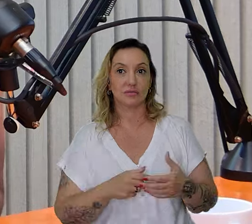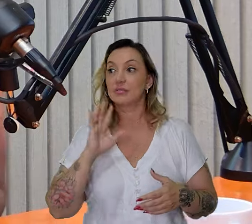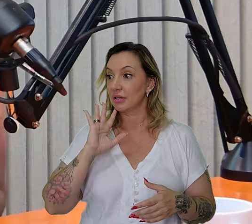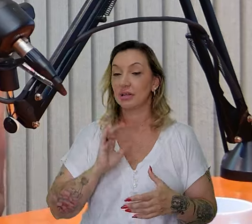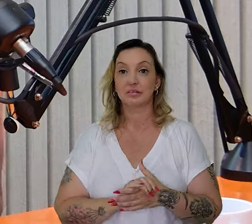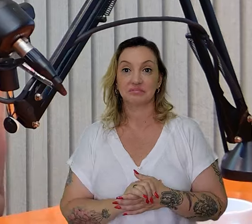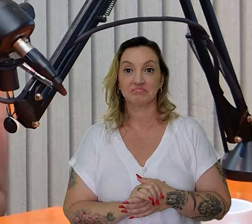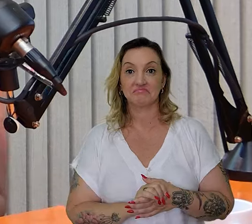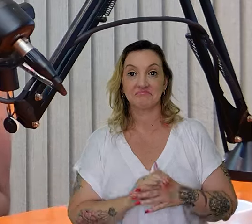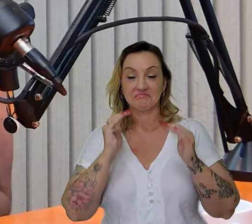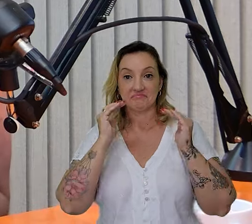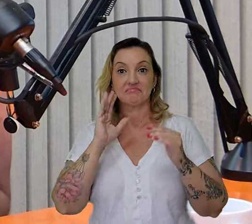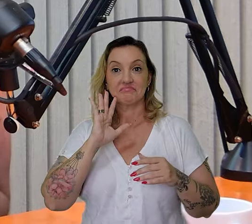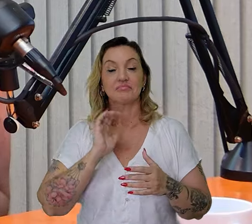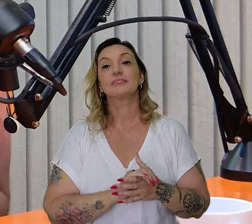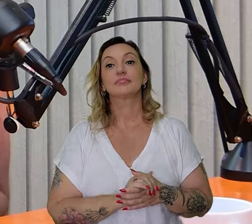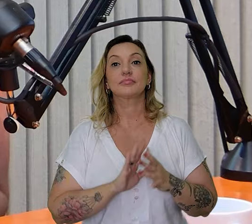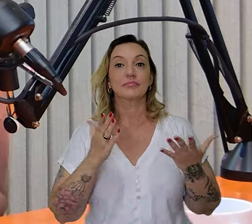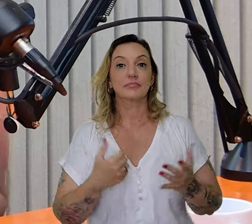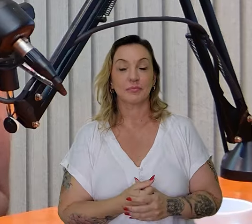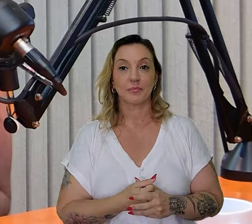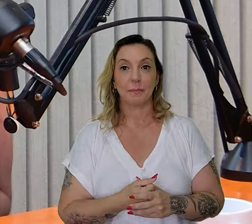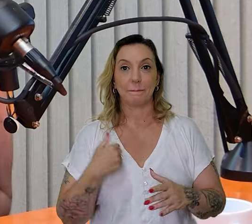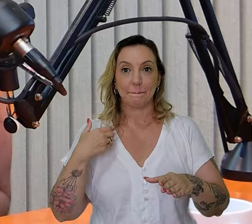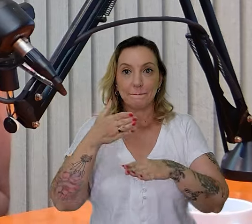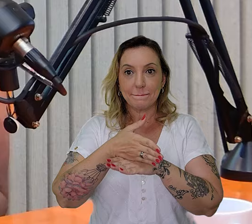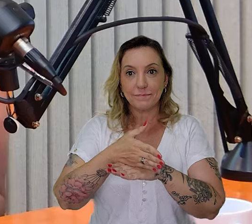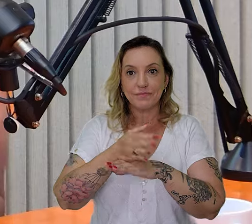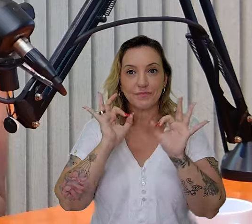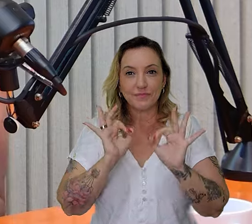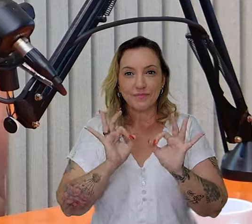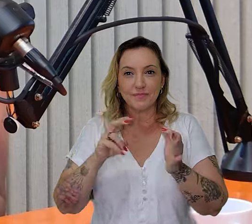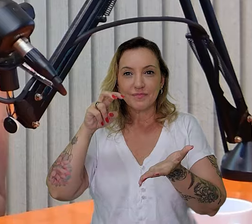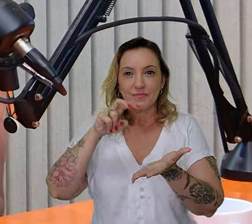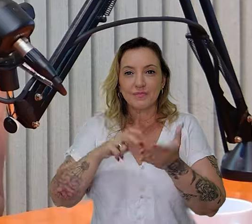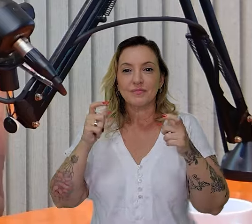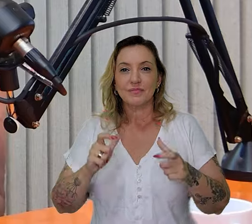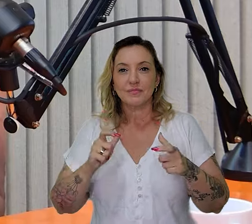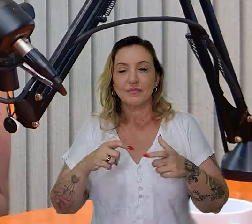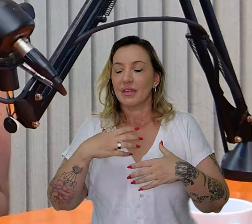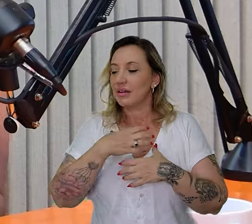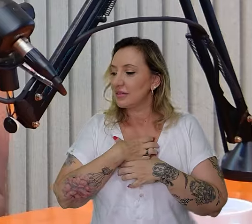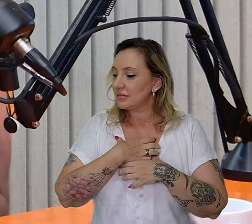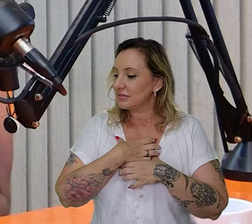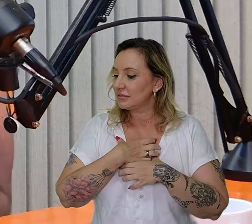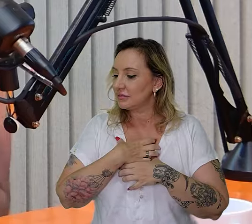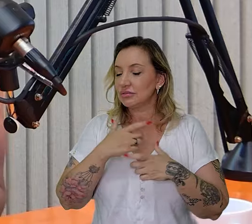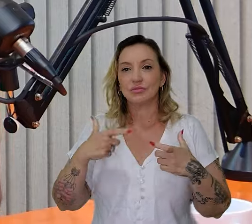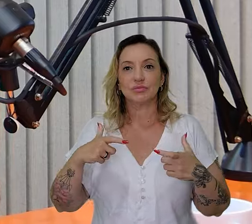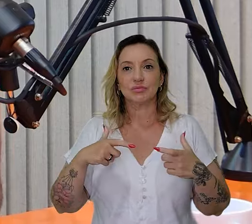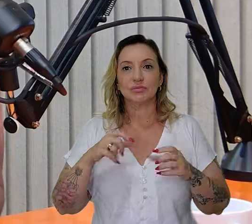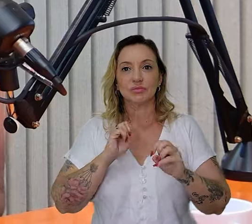bacana mas aí quando eu fui para lá e pisei naquele lugar você se sente num parque de educação assim num parque de